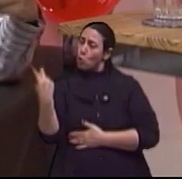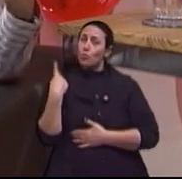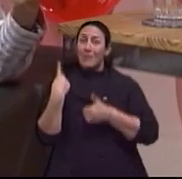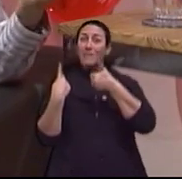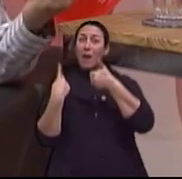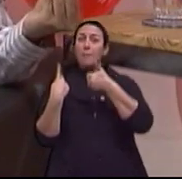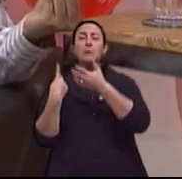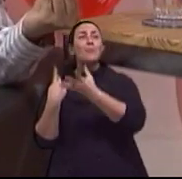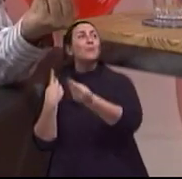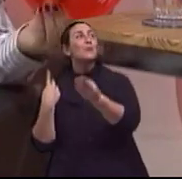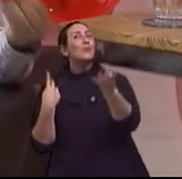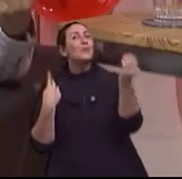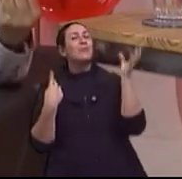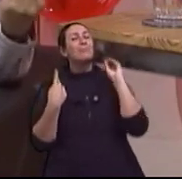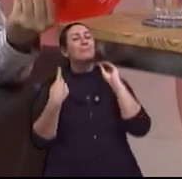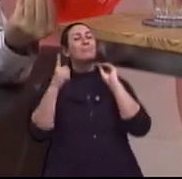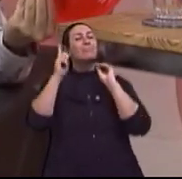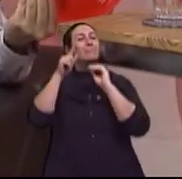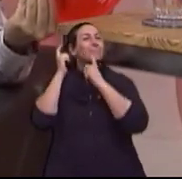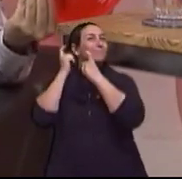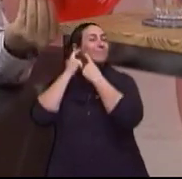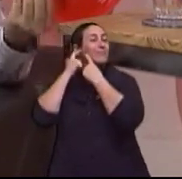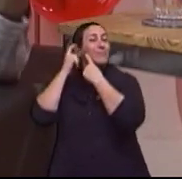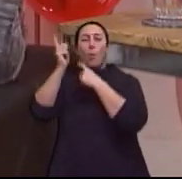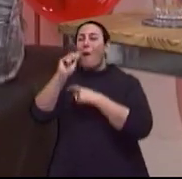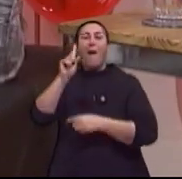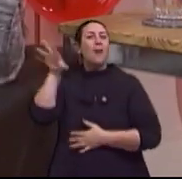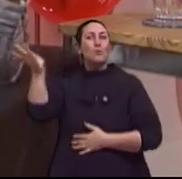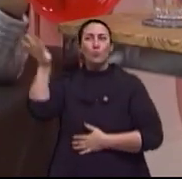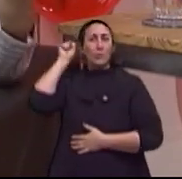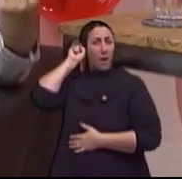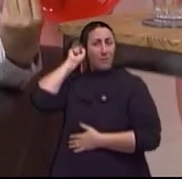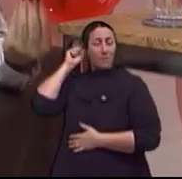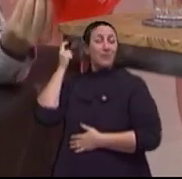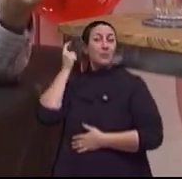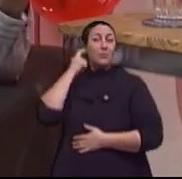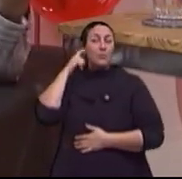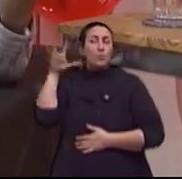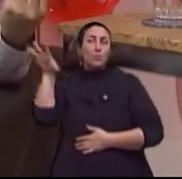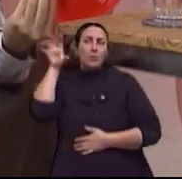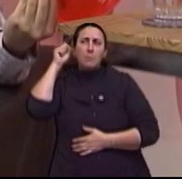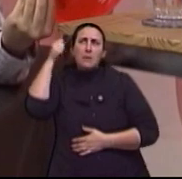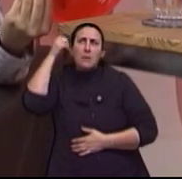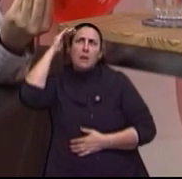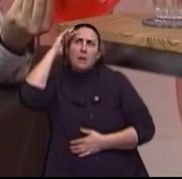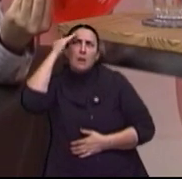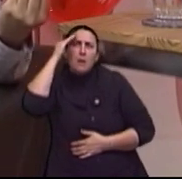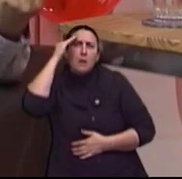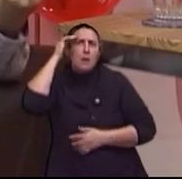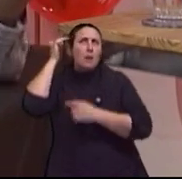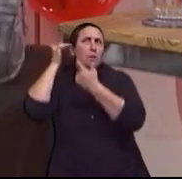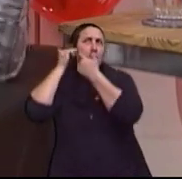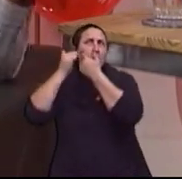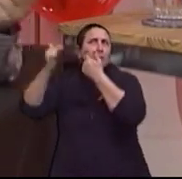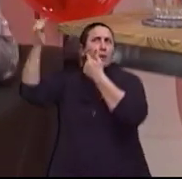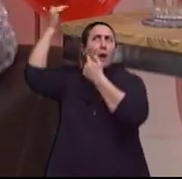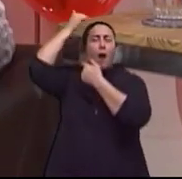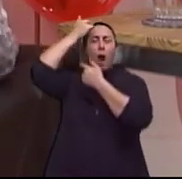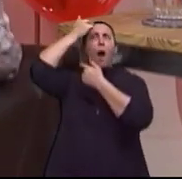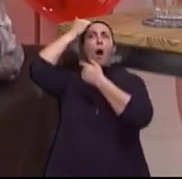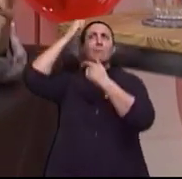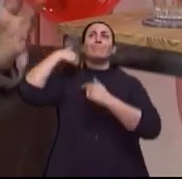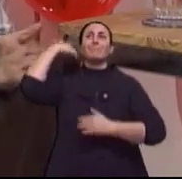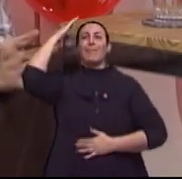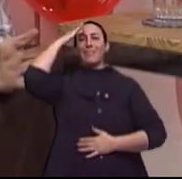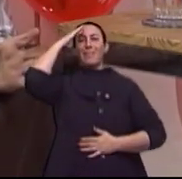questão não é escutar e sim entender nós temos que prestar atenção no entender da fala quando tá todo mundo